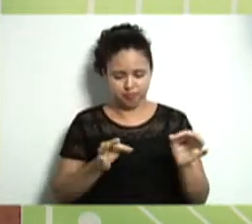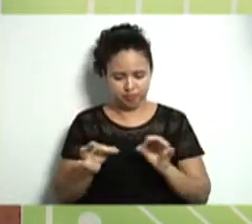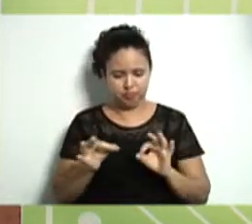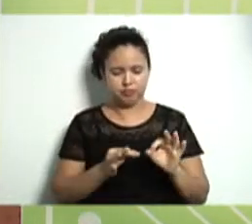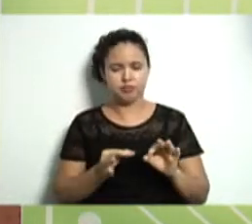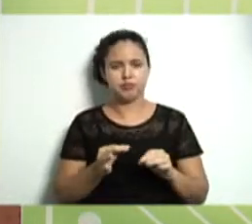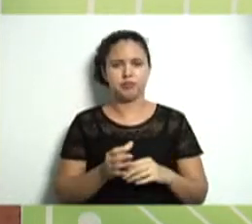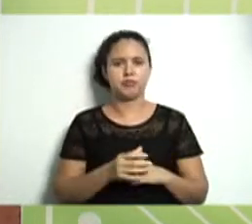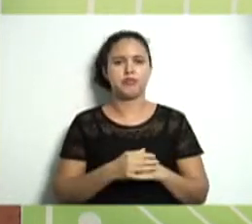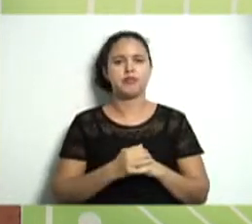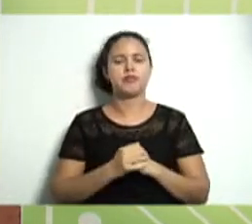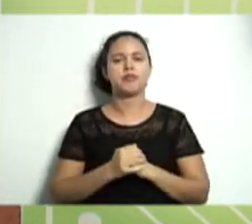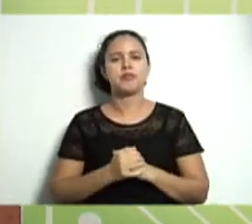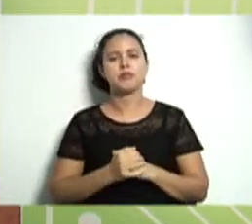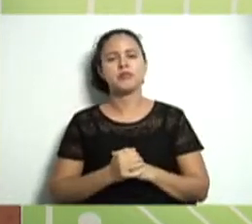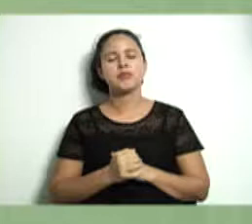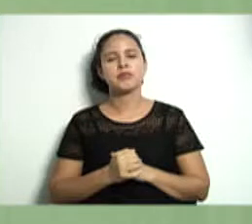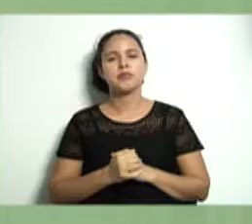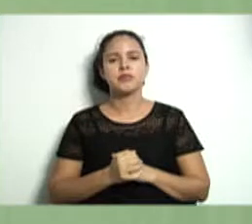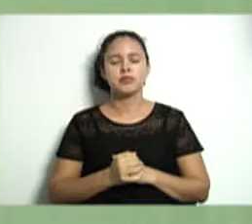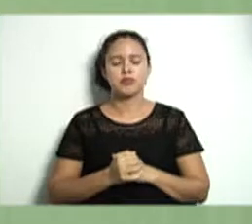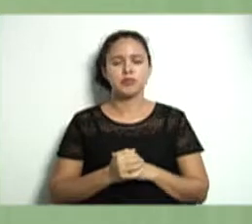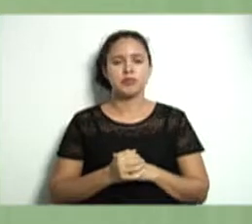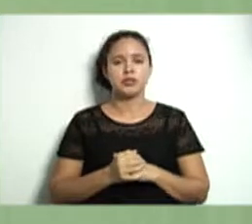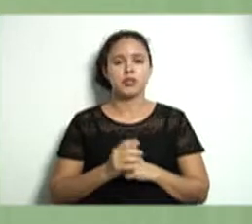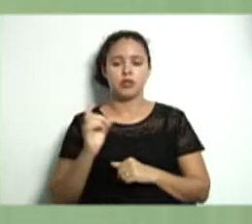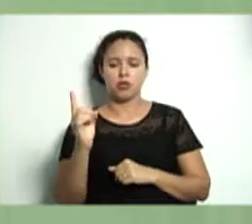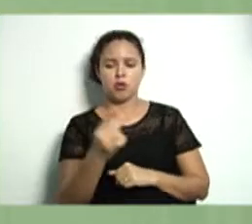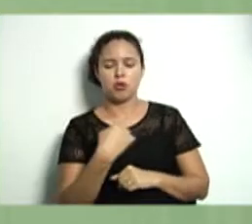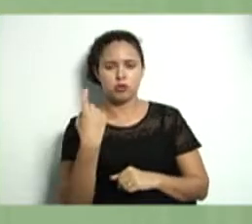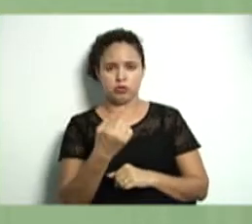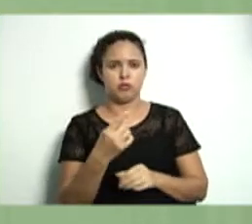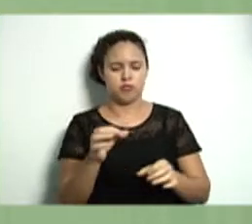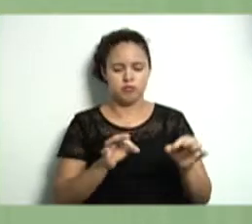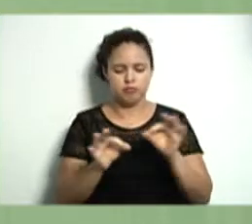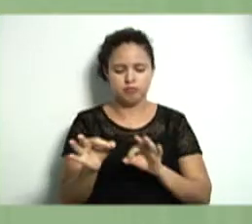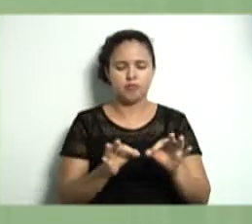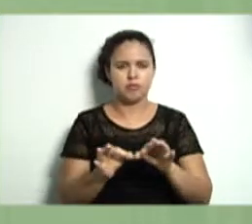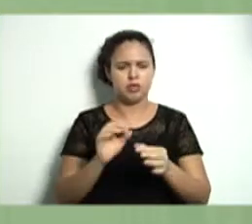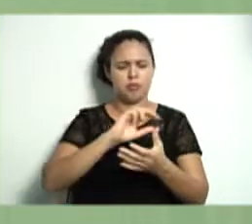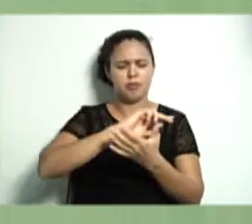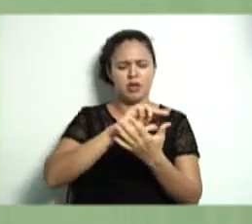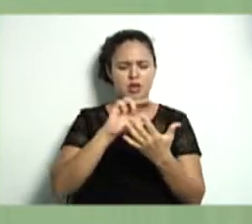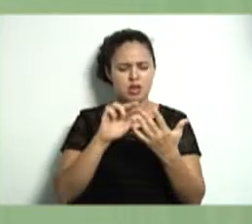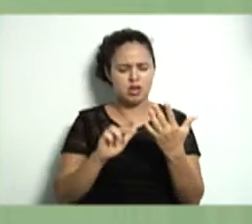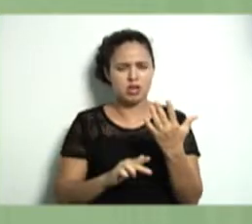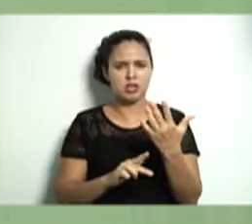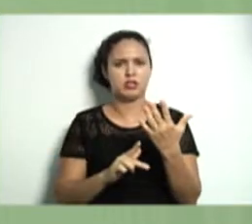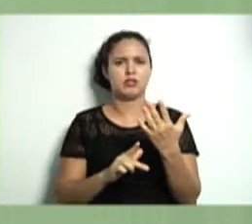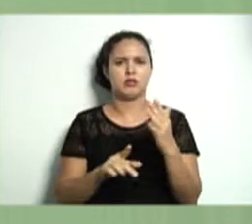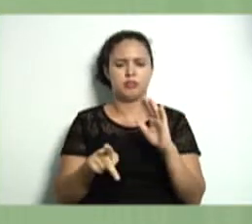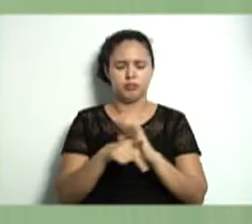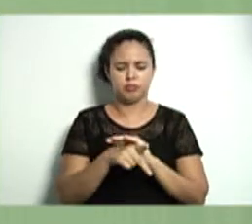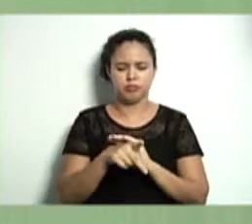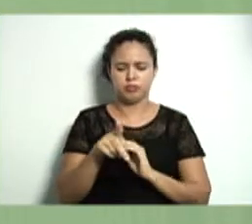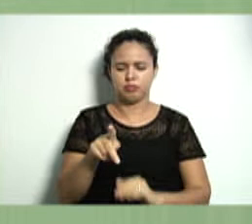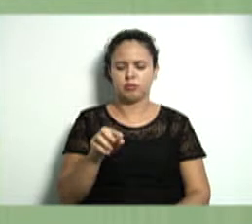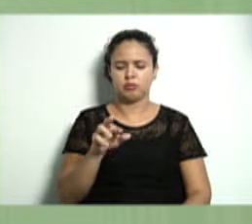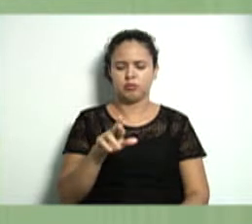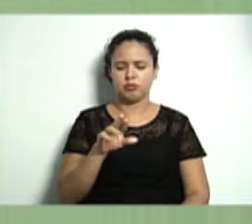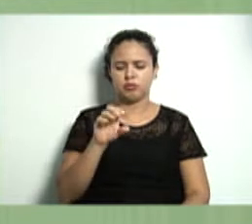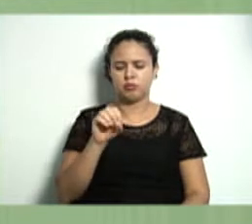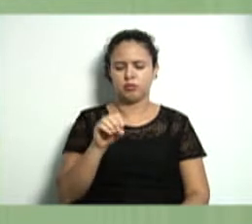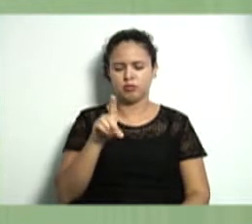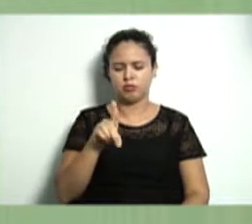organizamos, né? Nós nos organizamos em vários meios de produção antes do modo